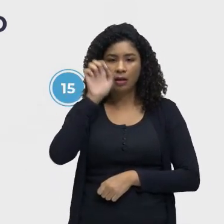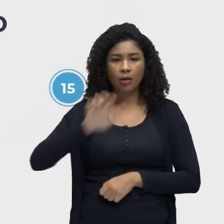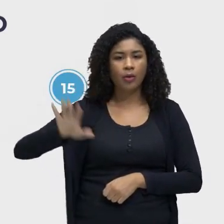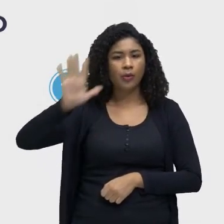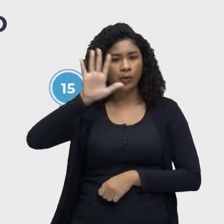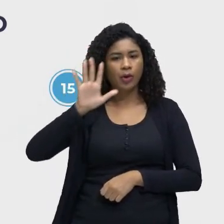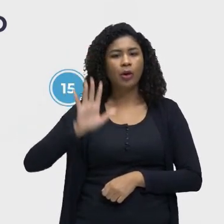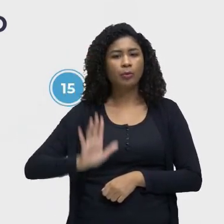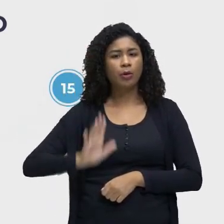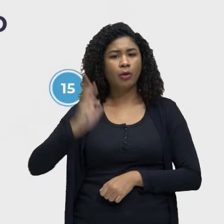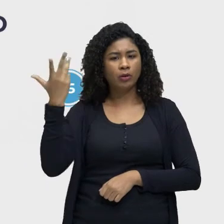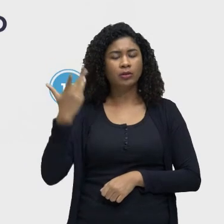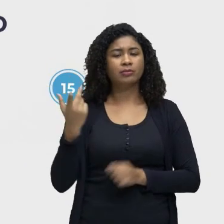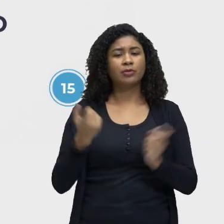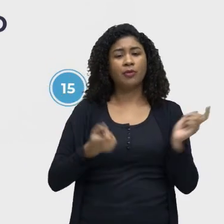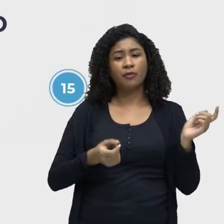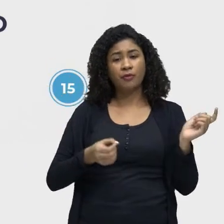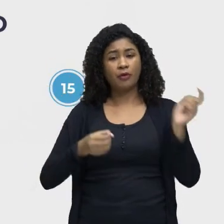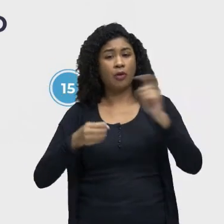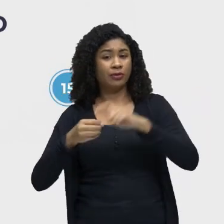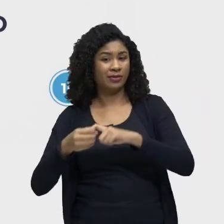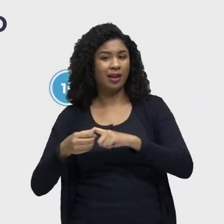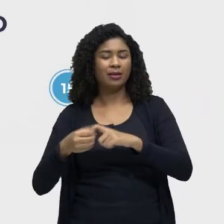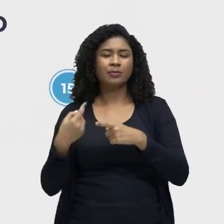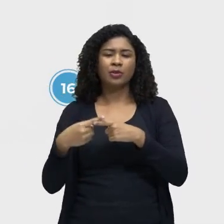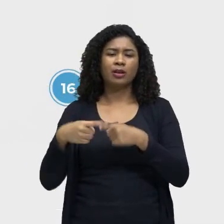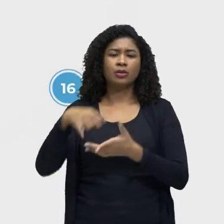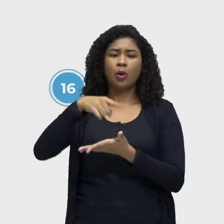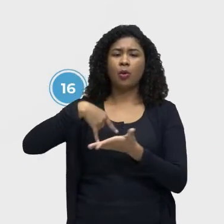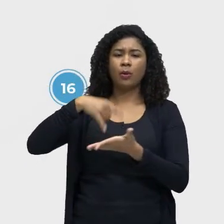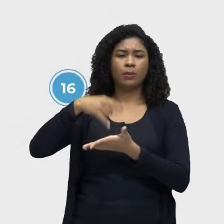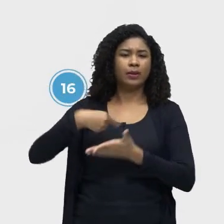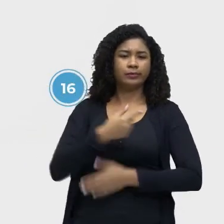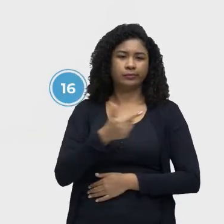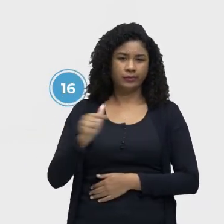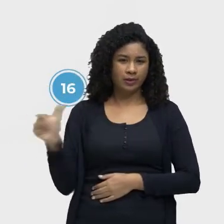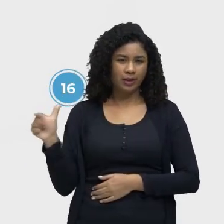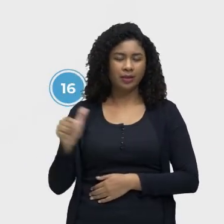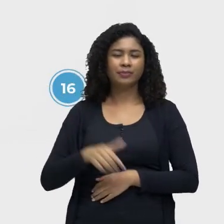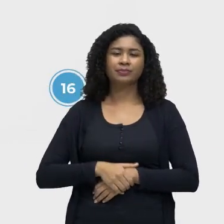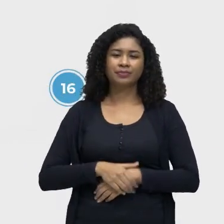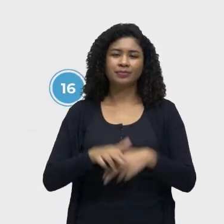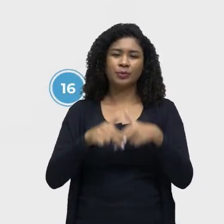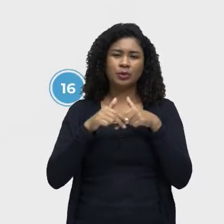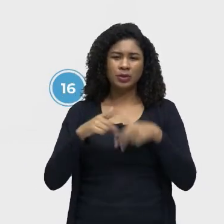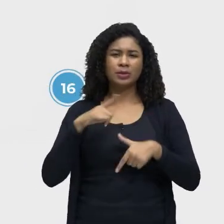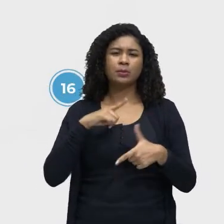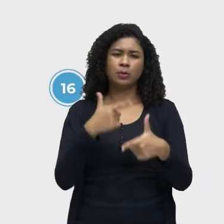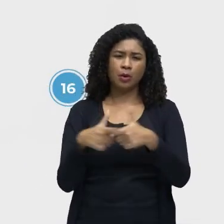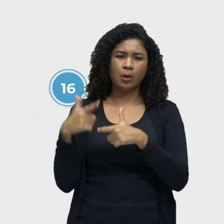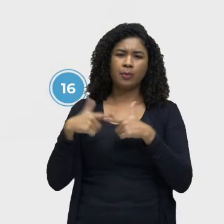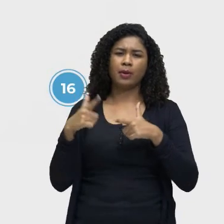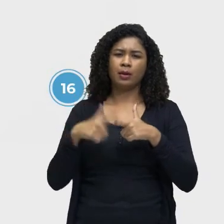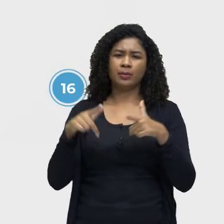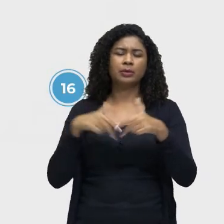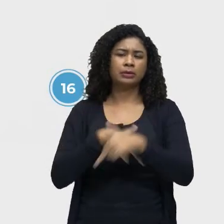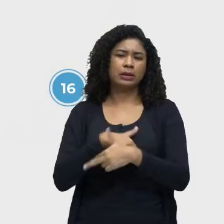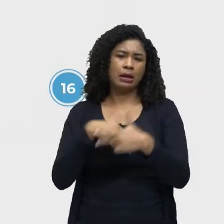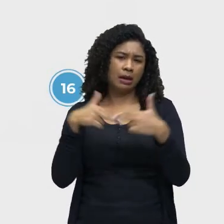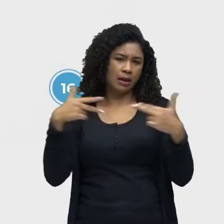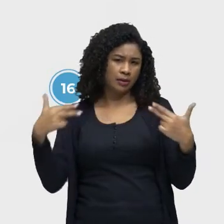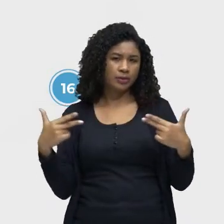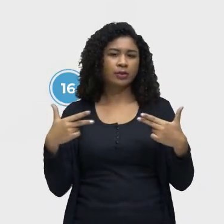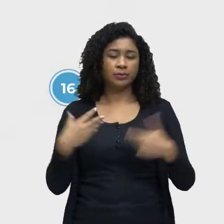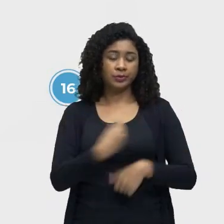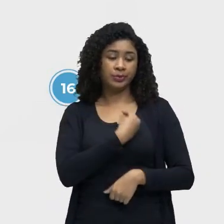de deportação por falta de documentos. Essas migrações também geram conflitos étnicos pela ocupação de território